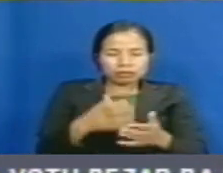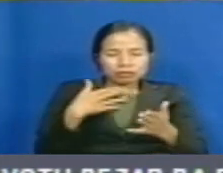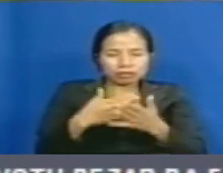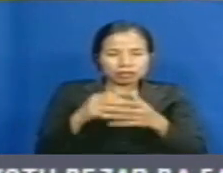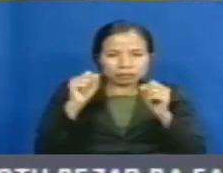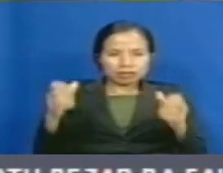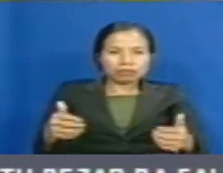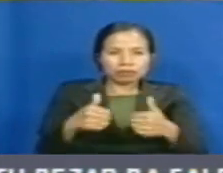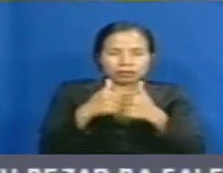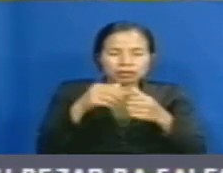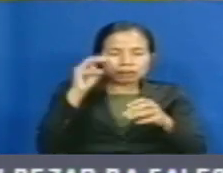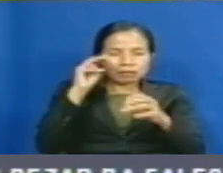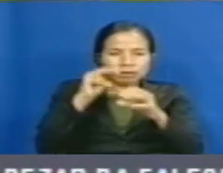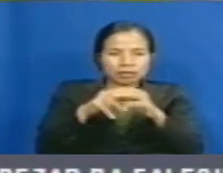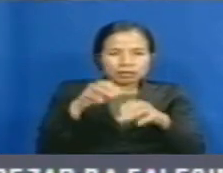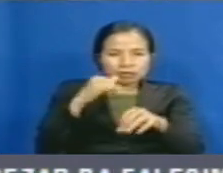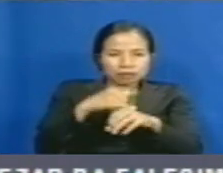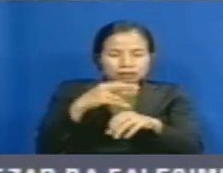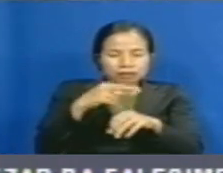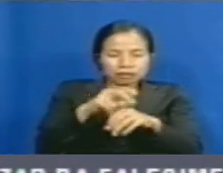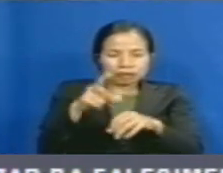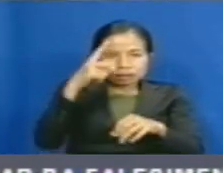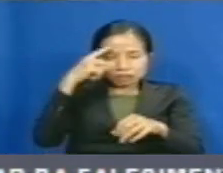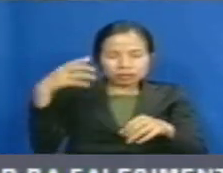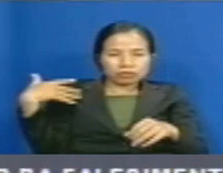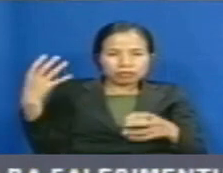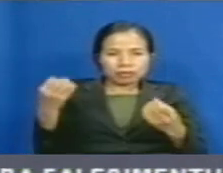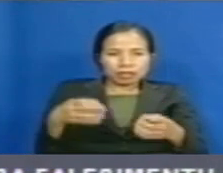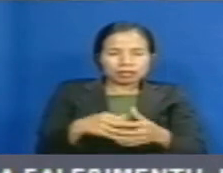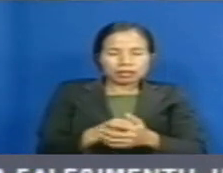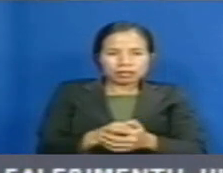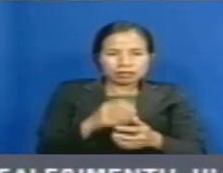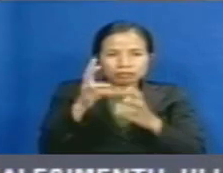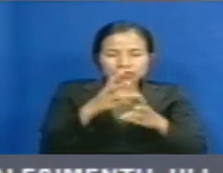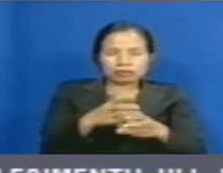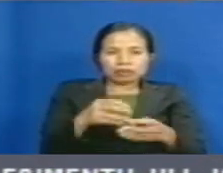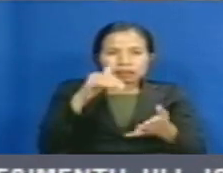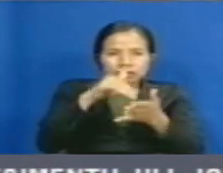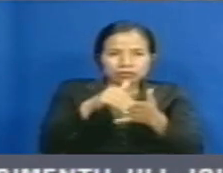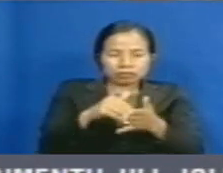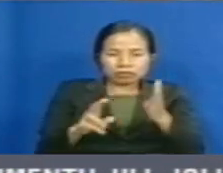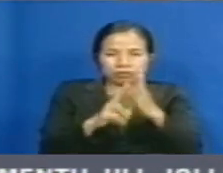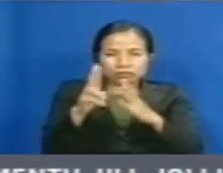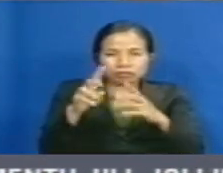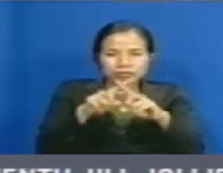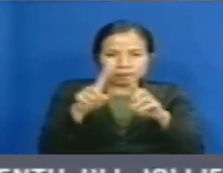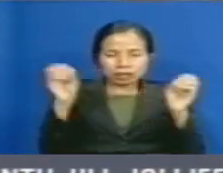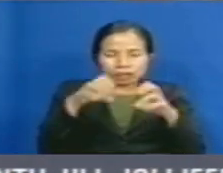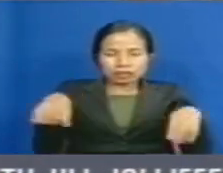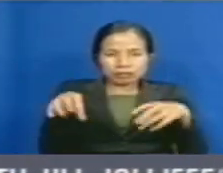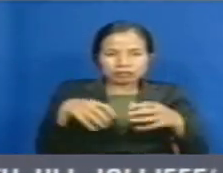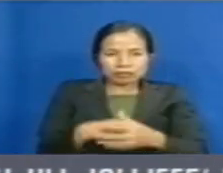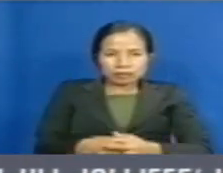Bele compete para o mercado internacional. Também jovem para que o mundo remata Sira em estudo e universitário. Mais bela e o